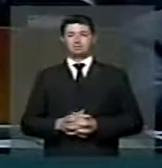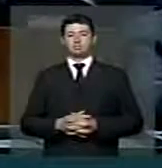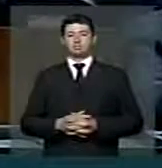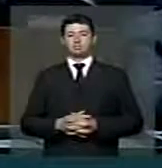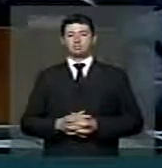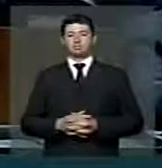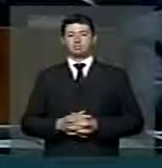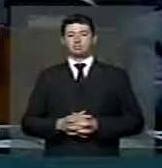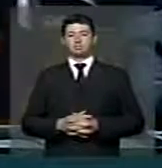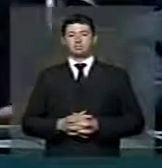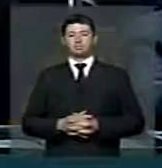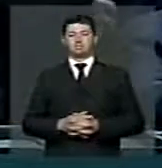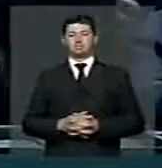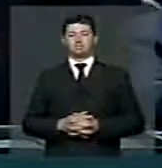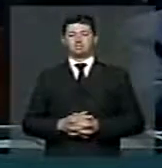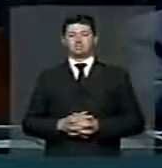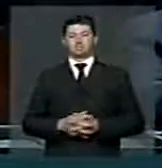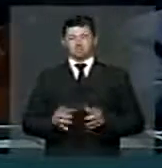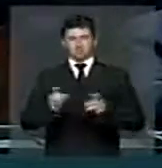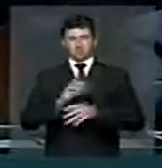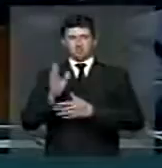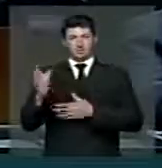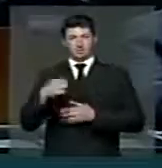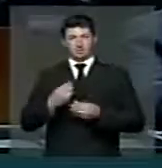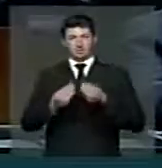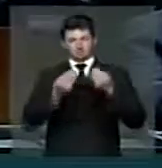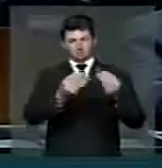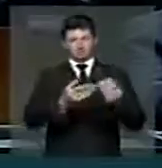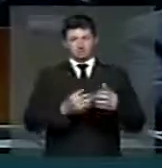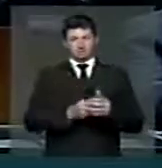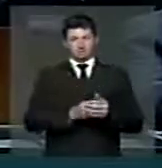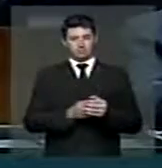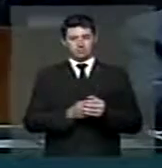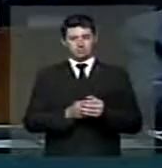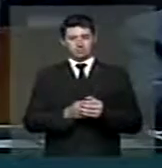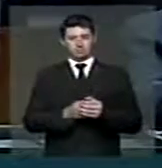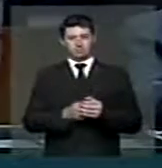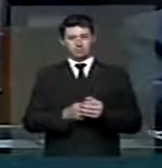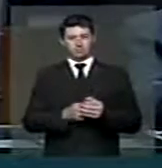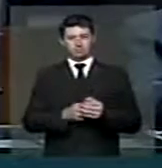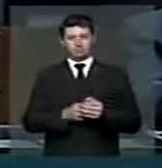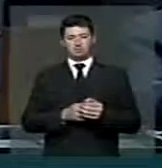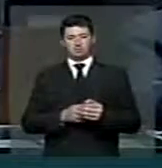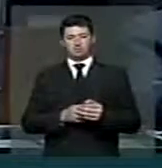aqui, eu dou a palavra a Vossa Excelência, viu? Falta dois.